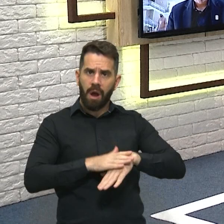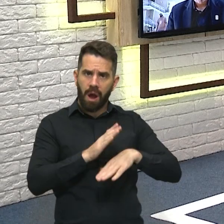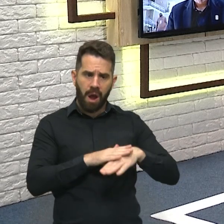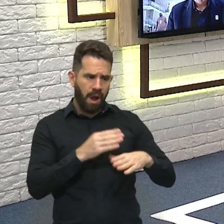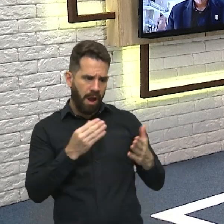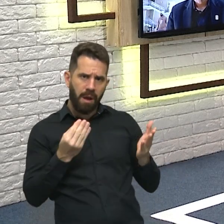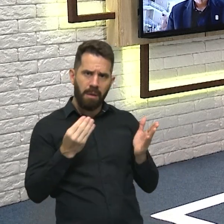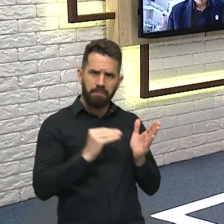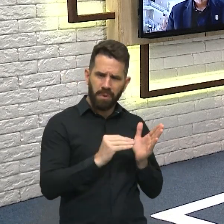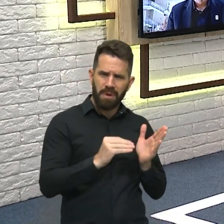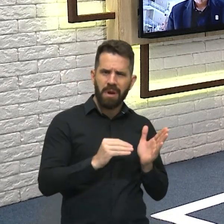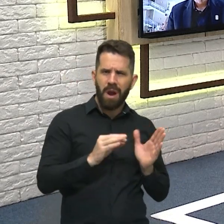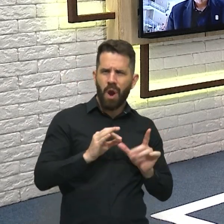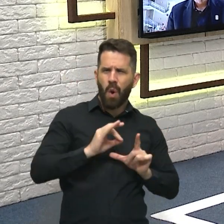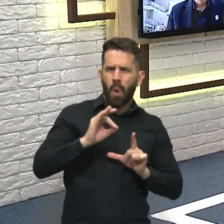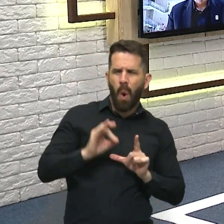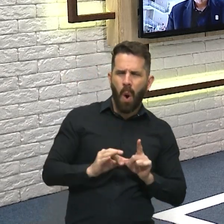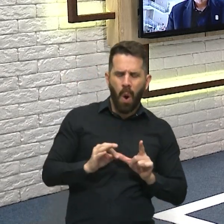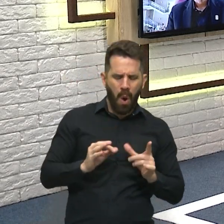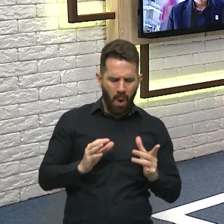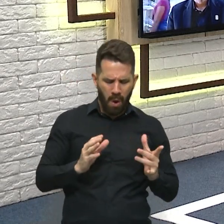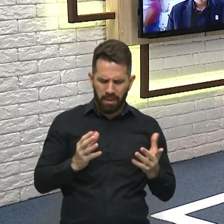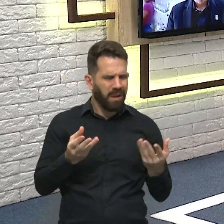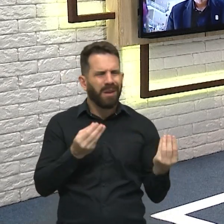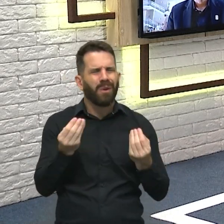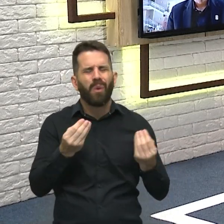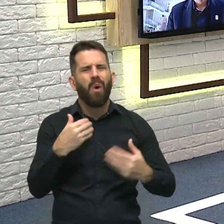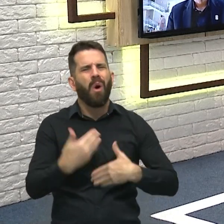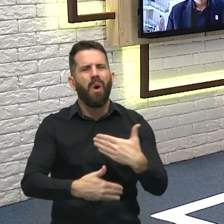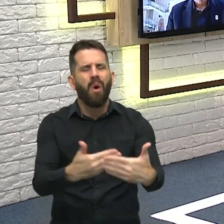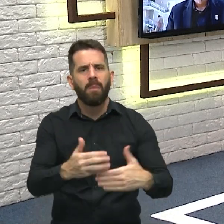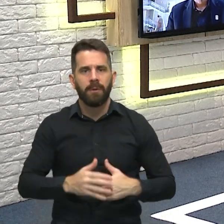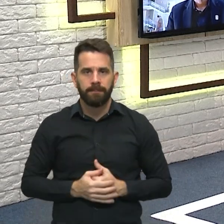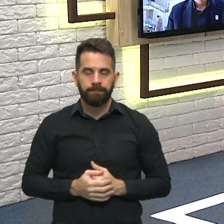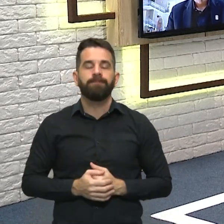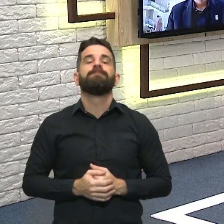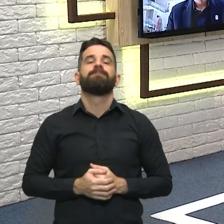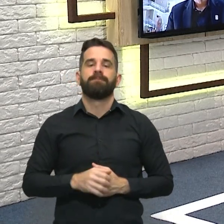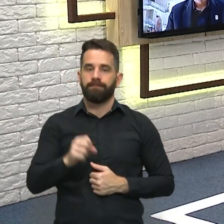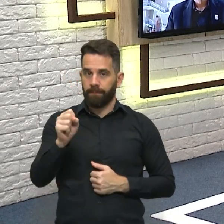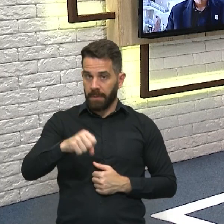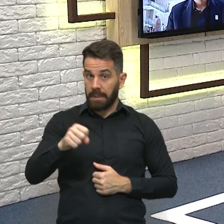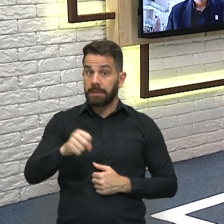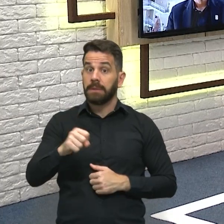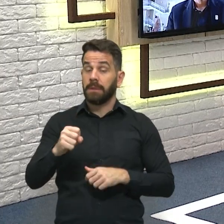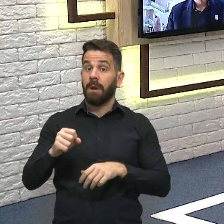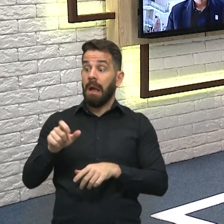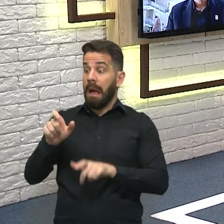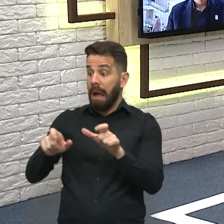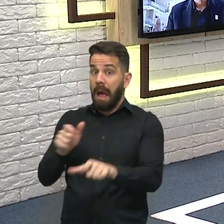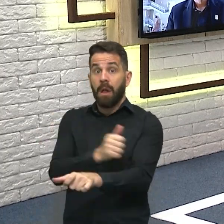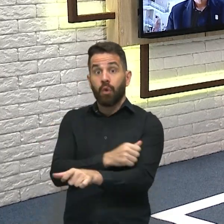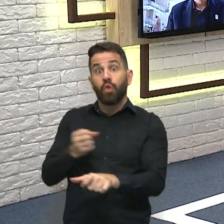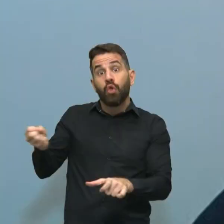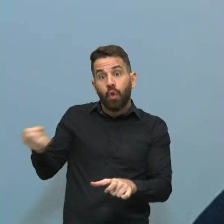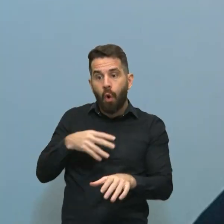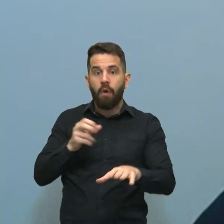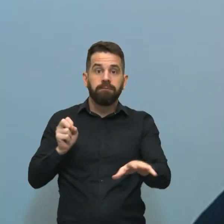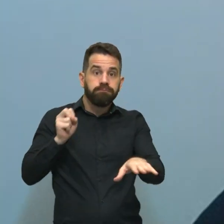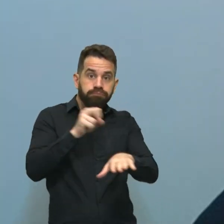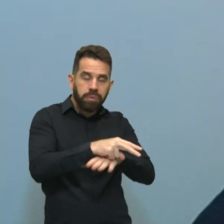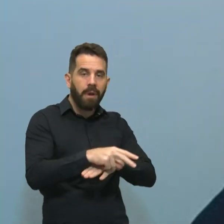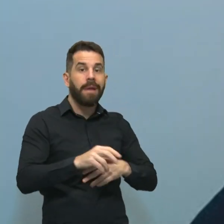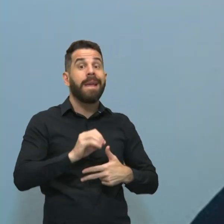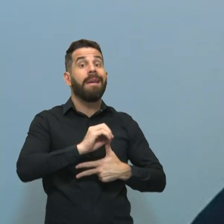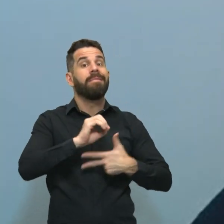cotista? Como que funciona? Então, Cássio, o ingresso é pelo Enem, né? Então, o aluno concluinte do ensino